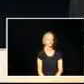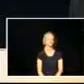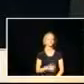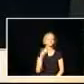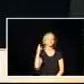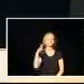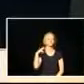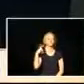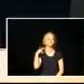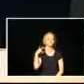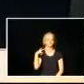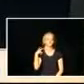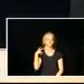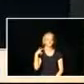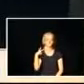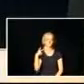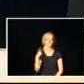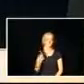pares,